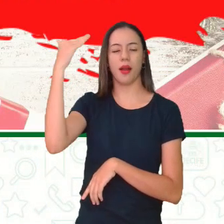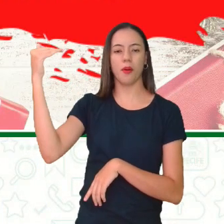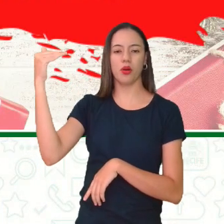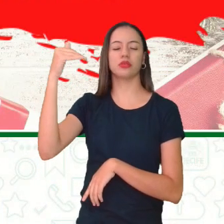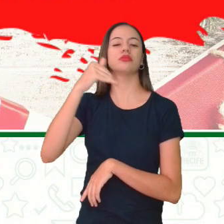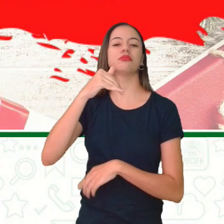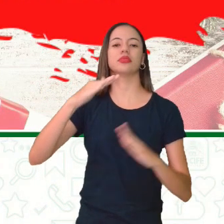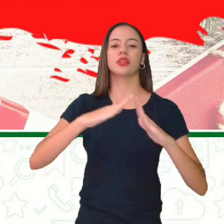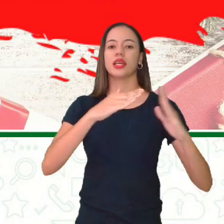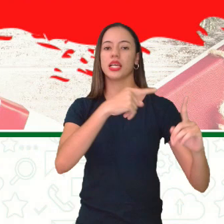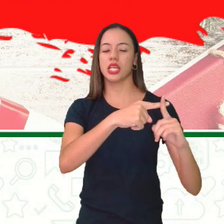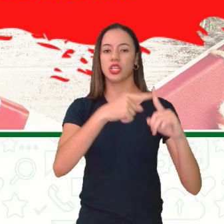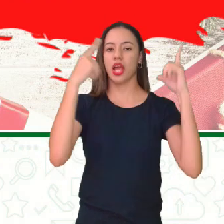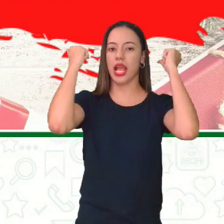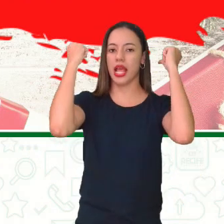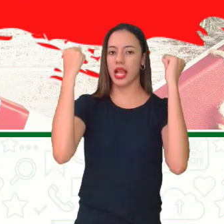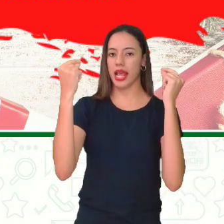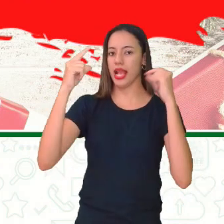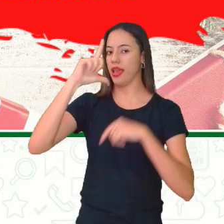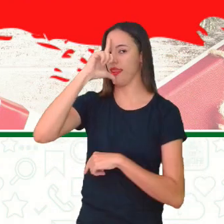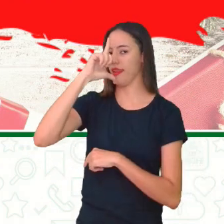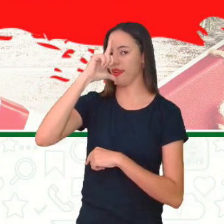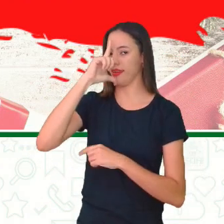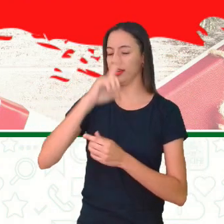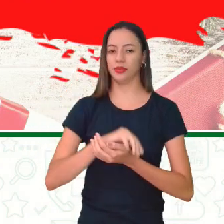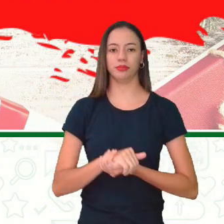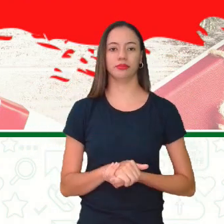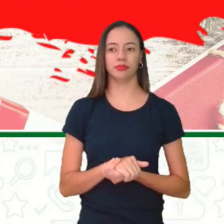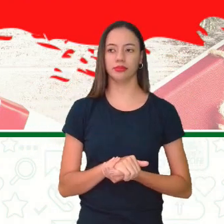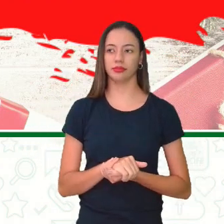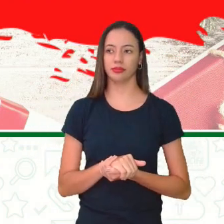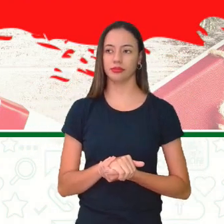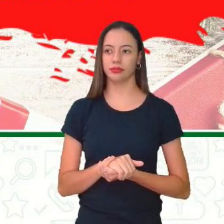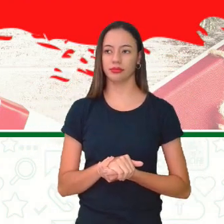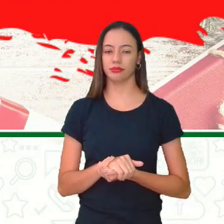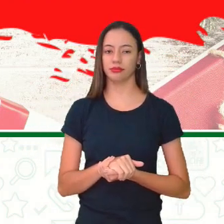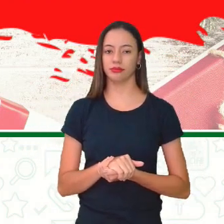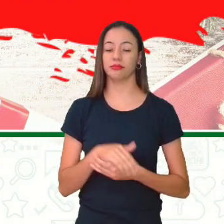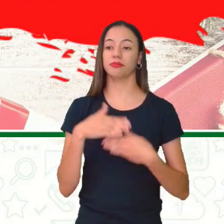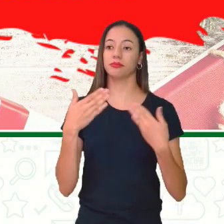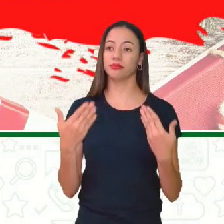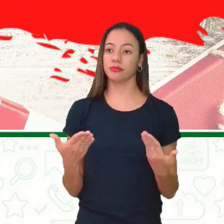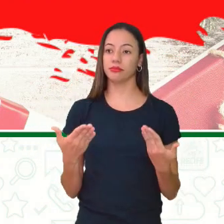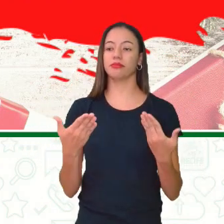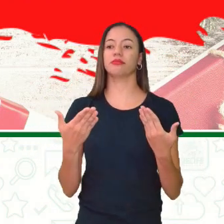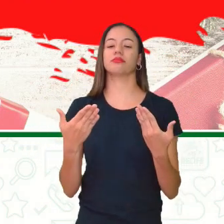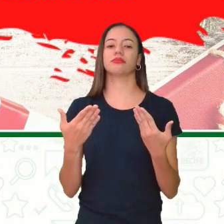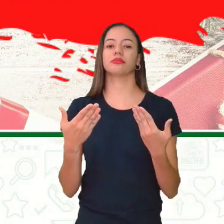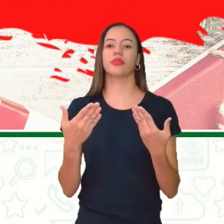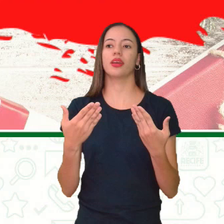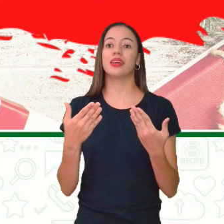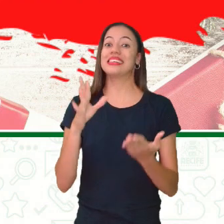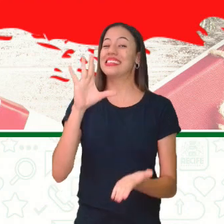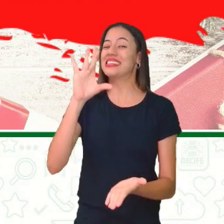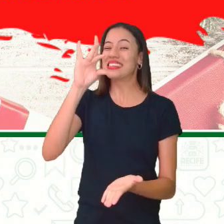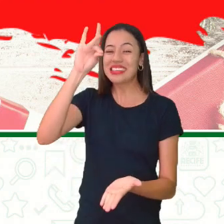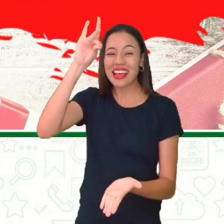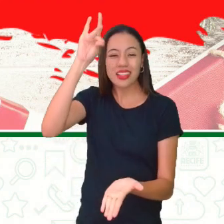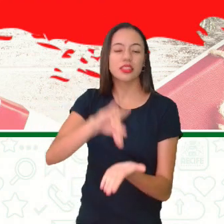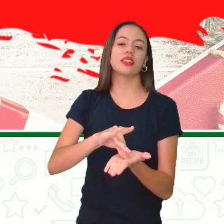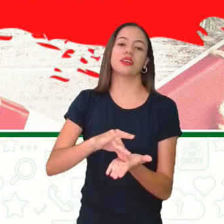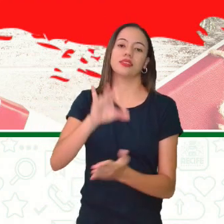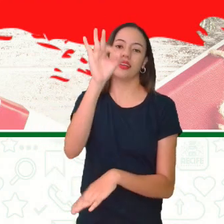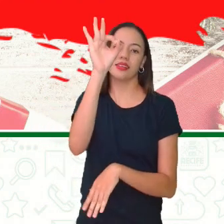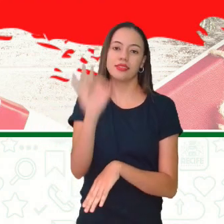latina, né? Então, tudo que a gente pode dizer assim, de certeza mesmo,